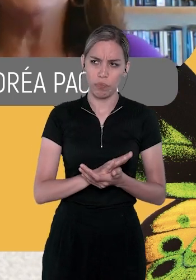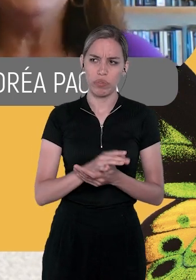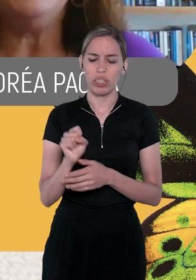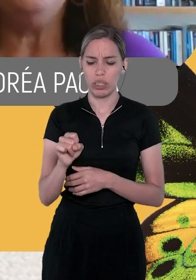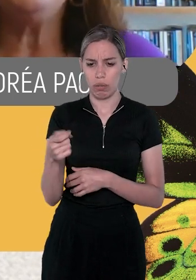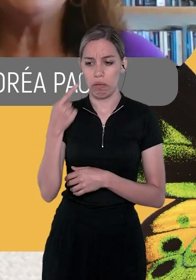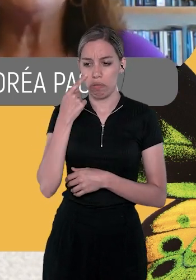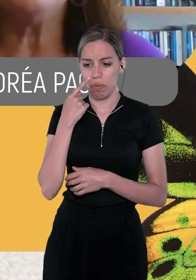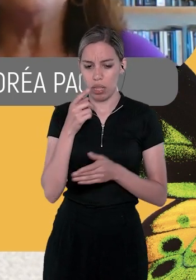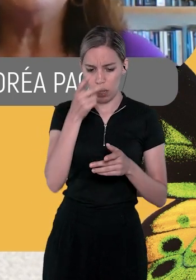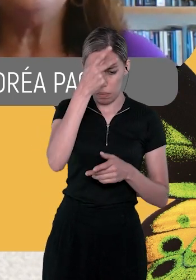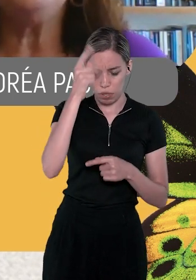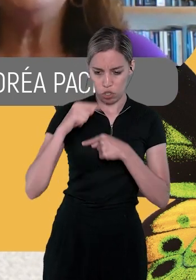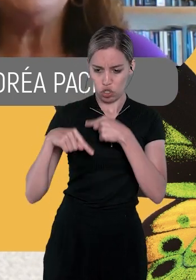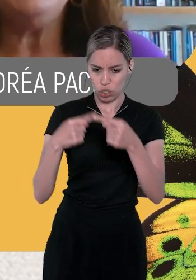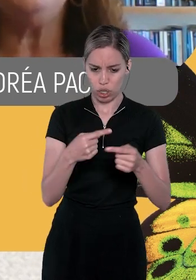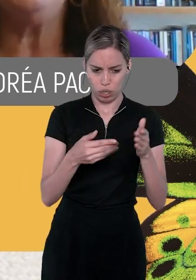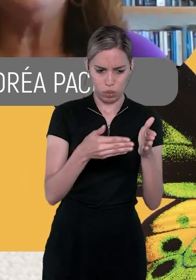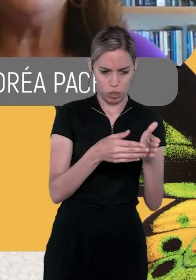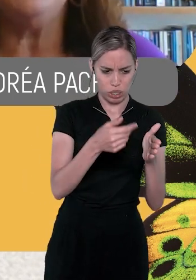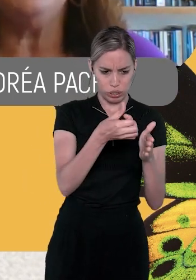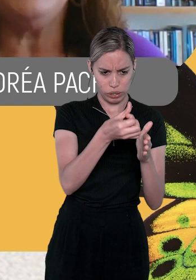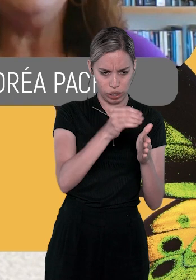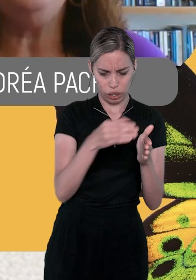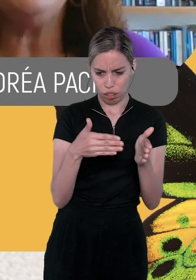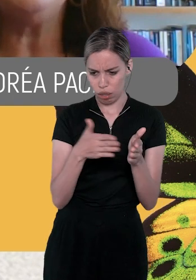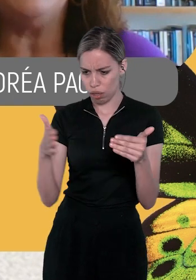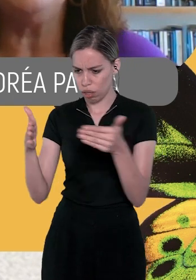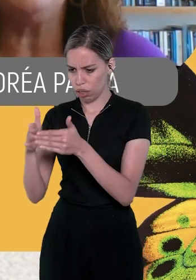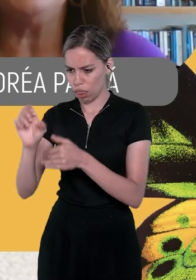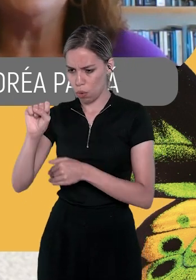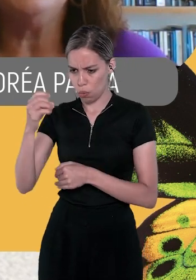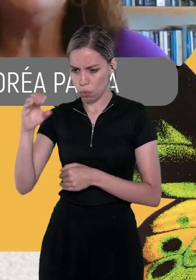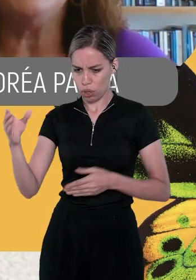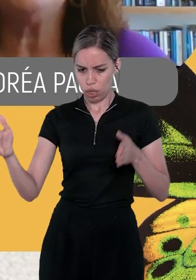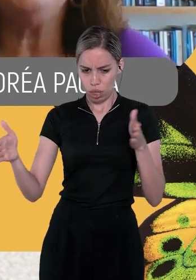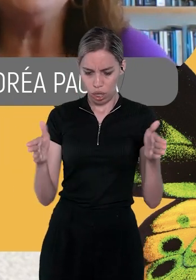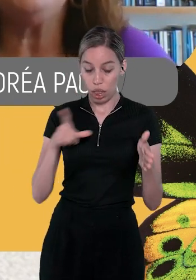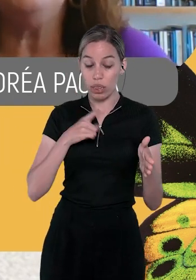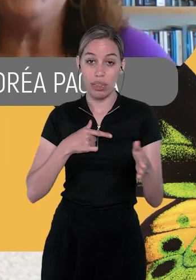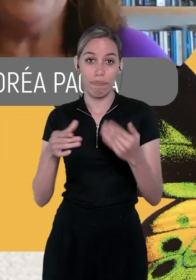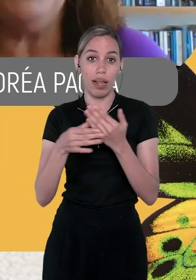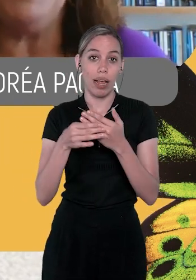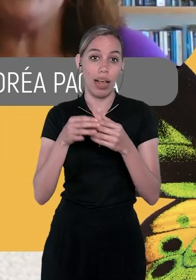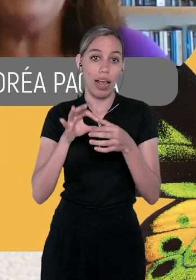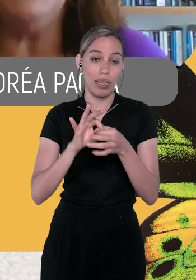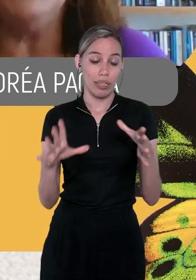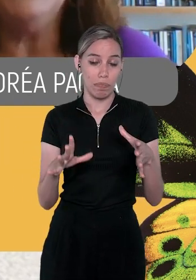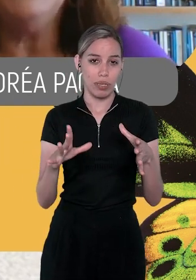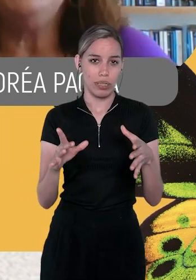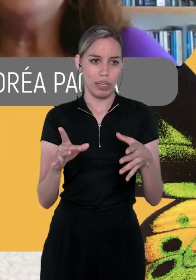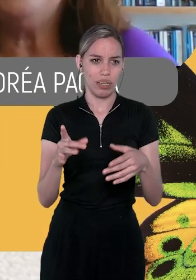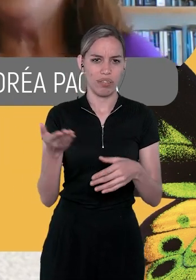anos, é uma geração que teve o direito de viver a liberdade que a juventude